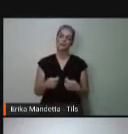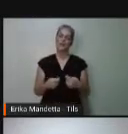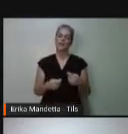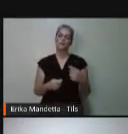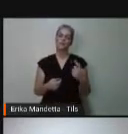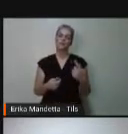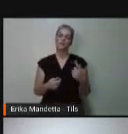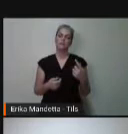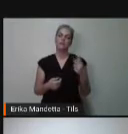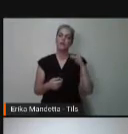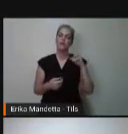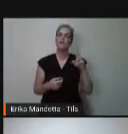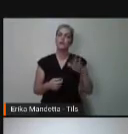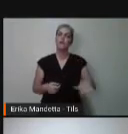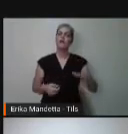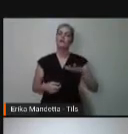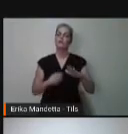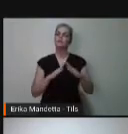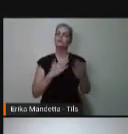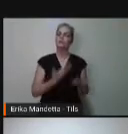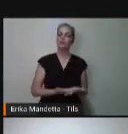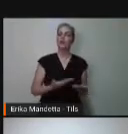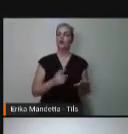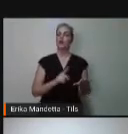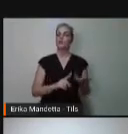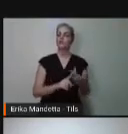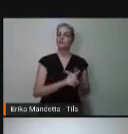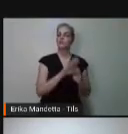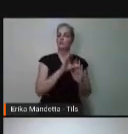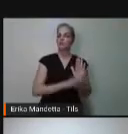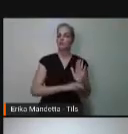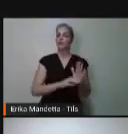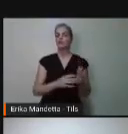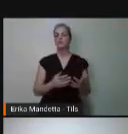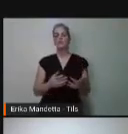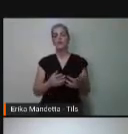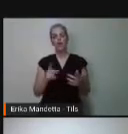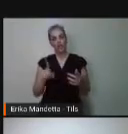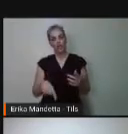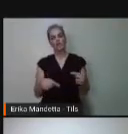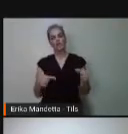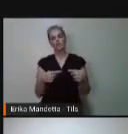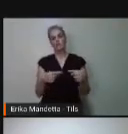conteúdos decorrentes do currículo escolar, que são elementos característicos